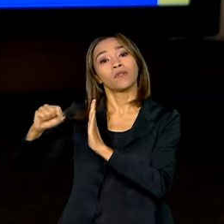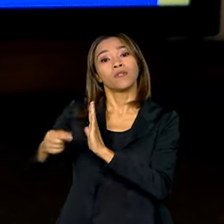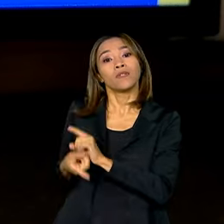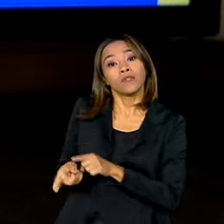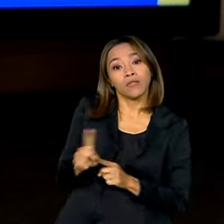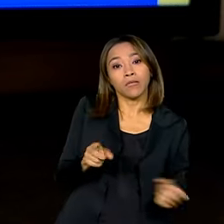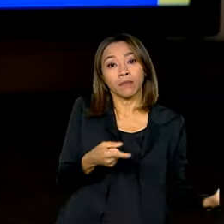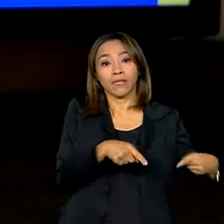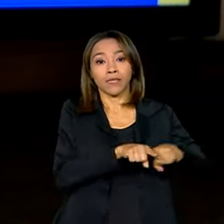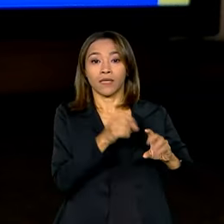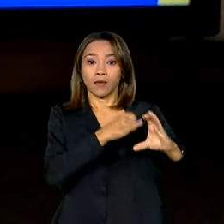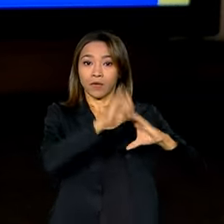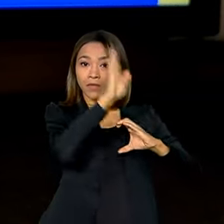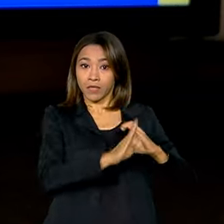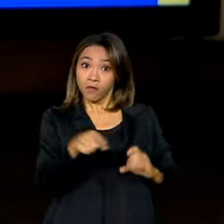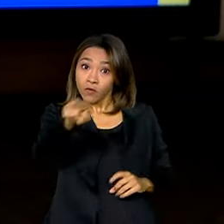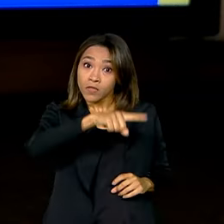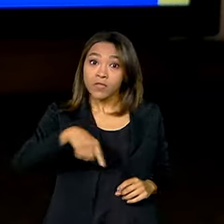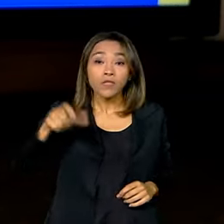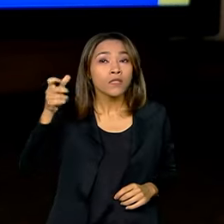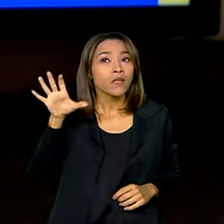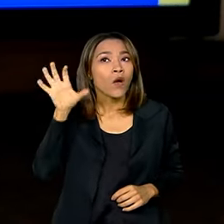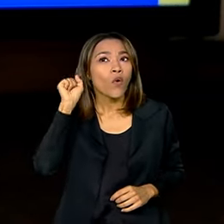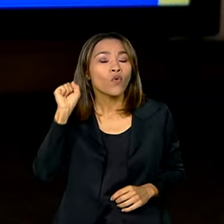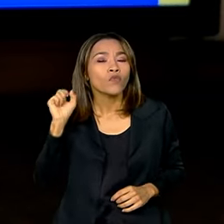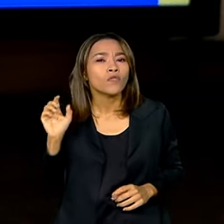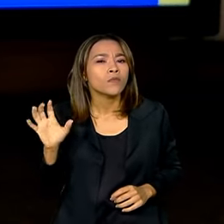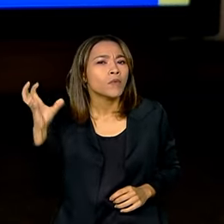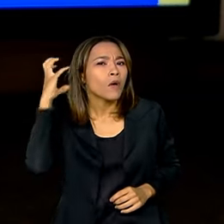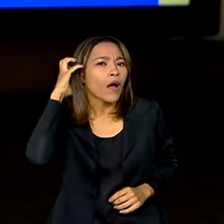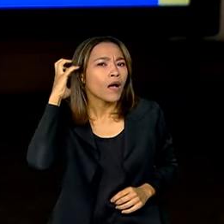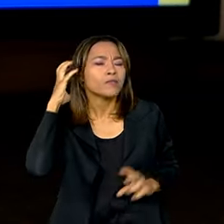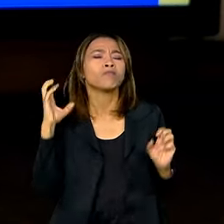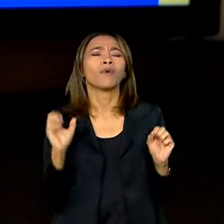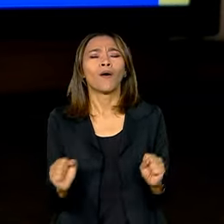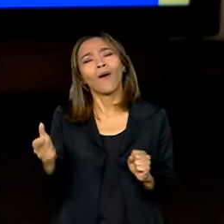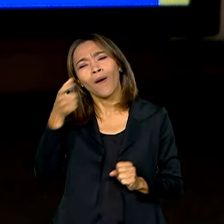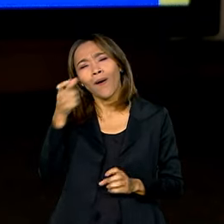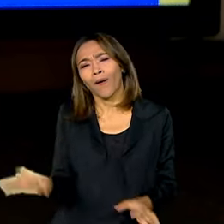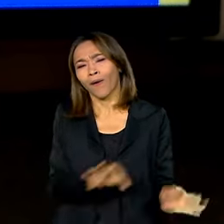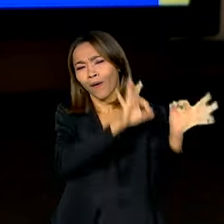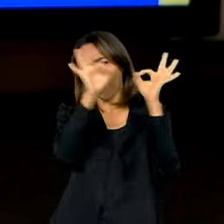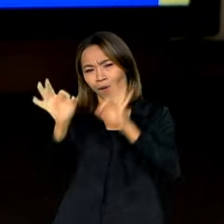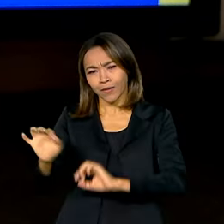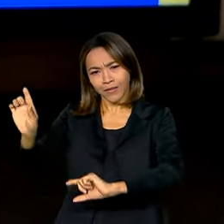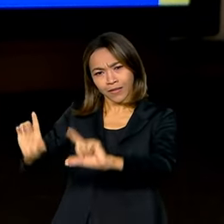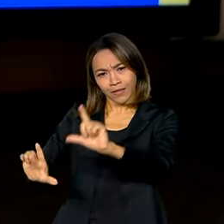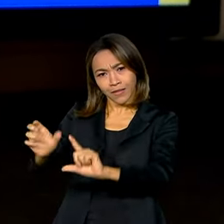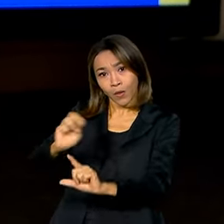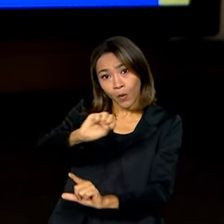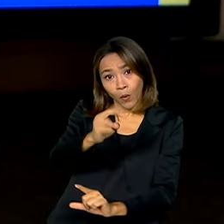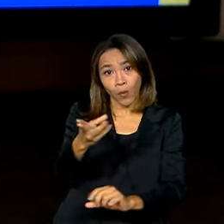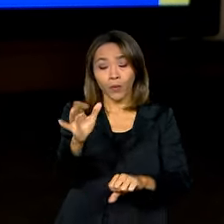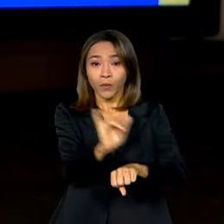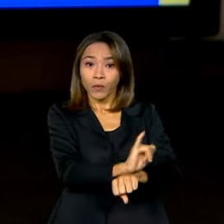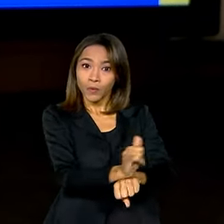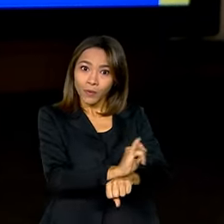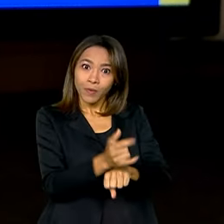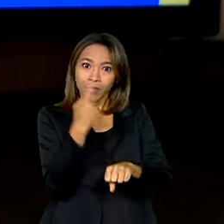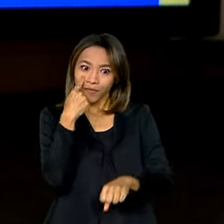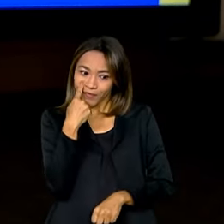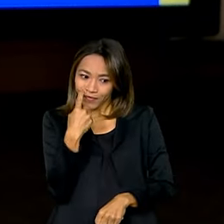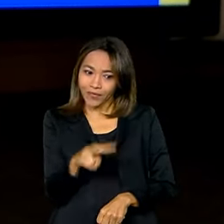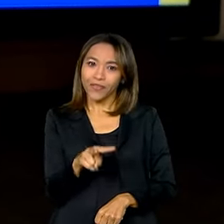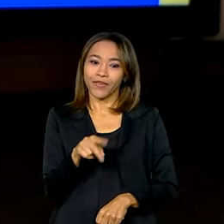que nos ouve pelas ondas do rádio, se quiser, também pode nos ver pela TV ou pelo YouTube, onde você nos encontra